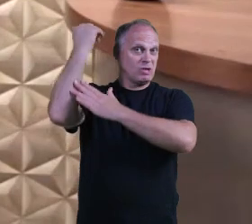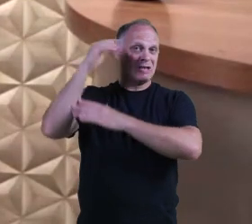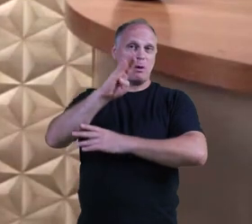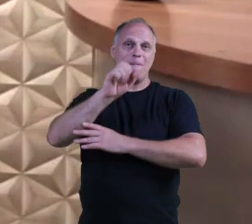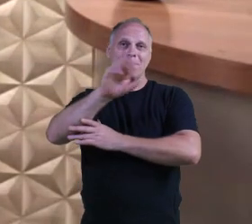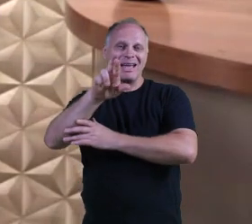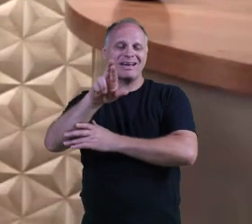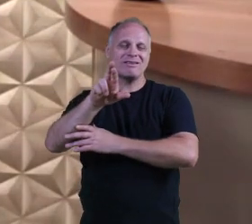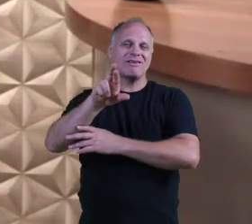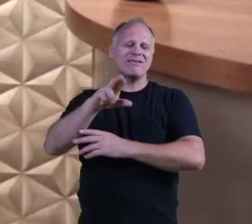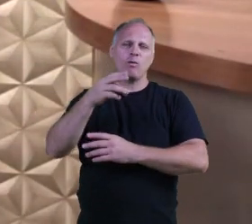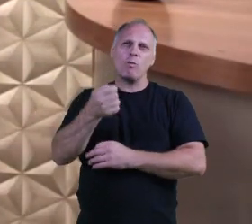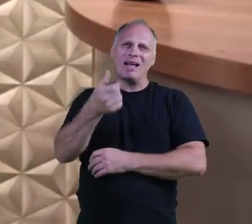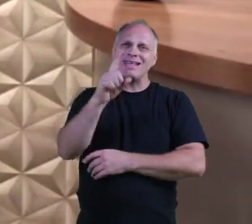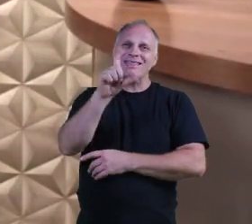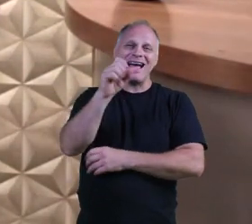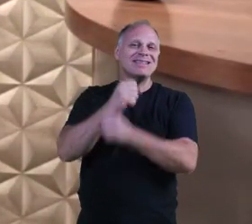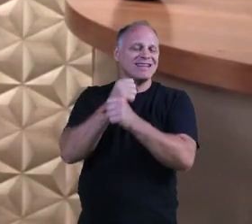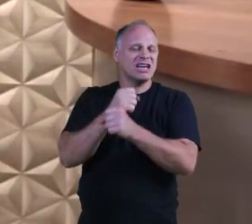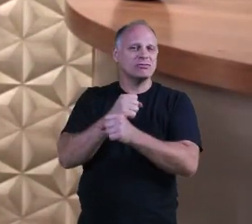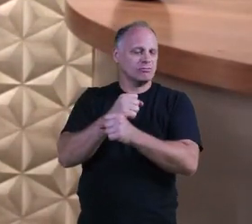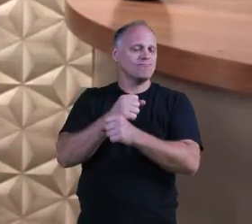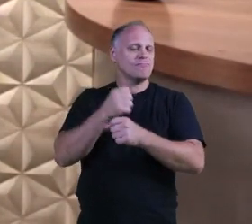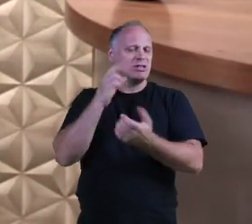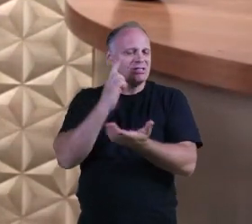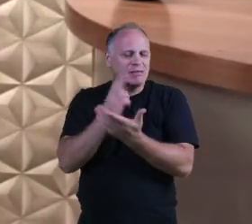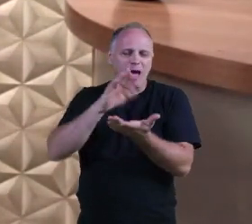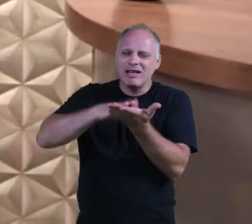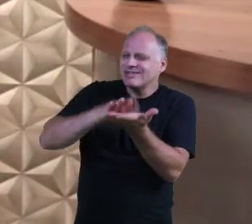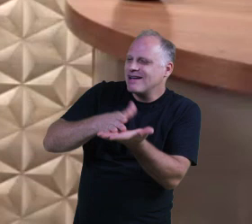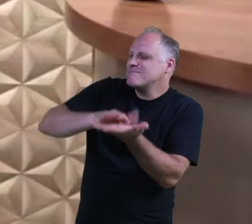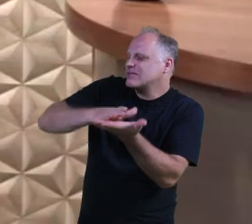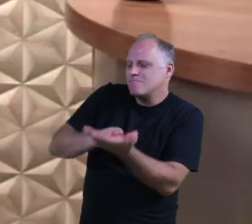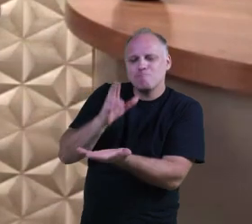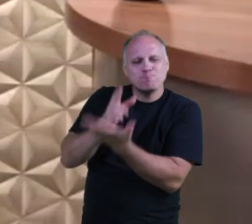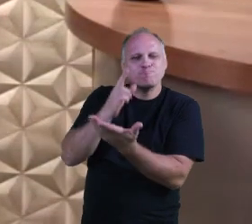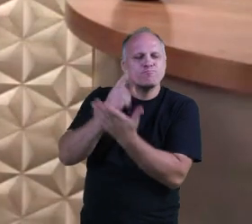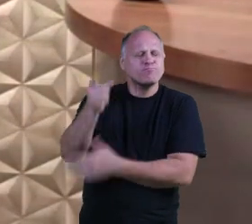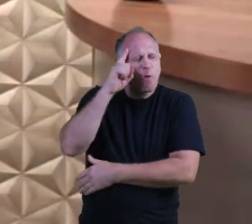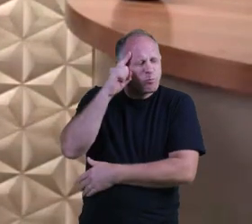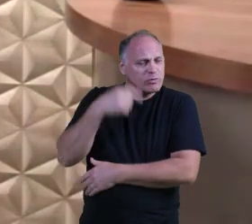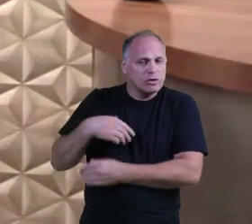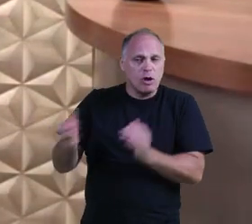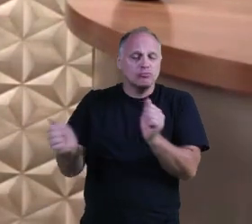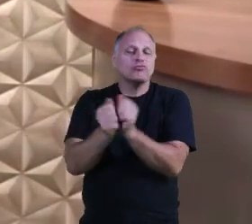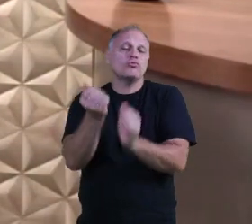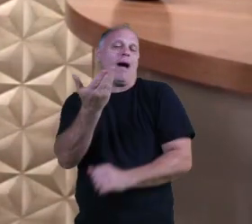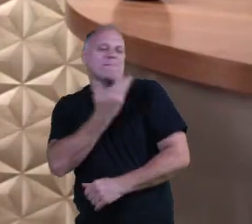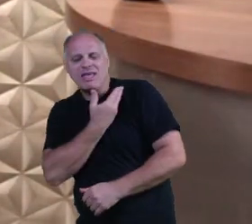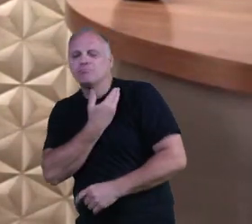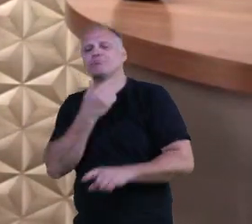samba. Pessoal da cultura alemã, muita gente ficou nessa dúvida. Na dúvida, Giovanni, não vai dar certo. Eu digo, não, mas eu vou fazer.